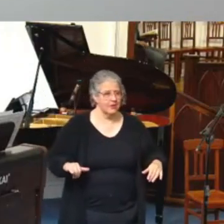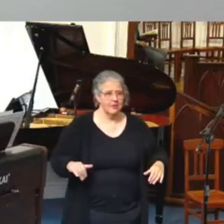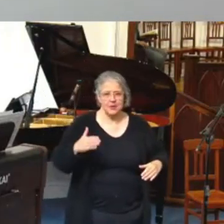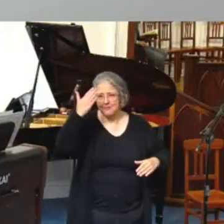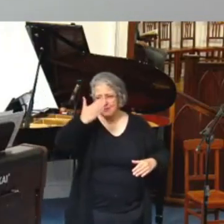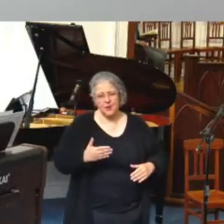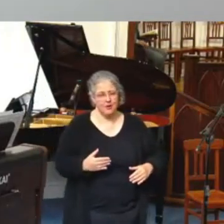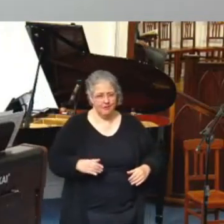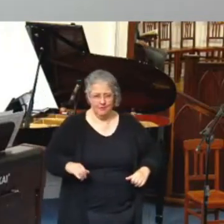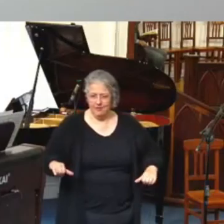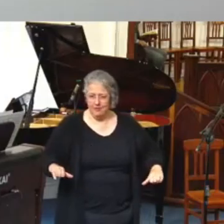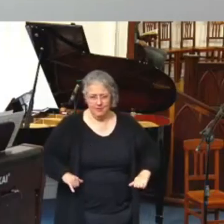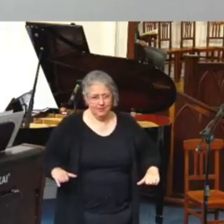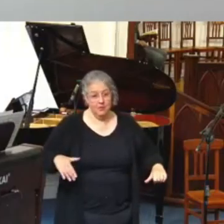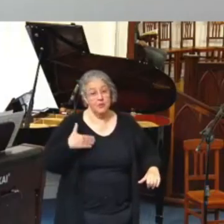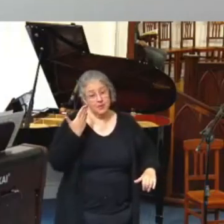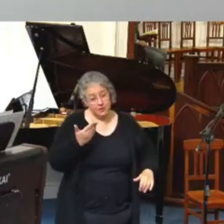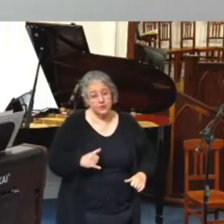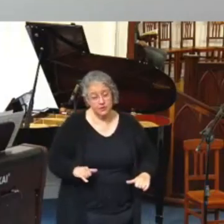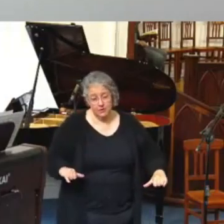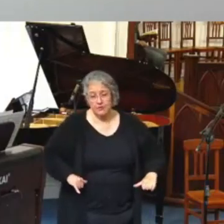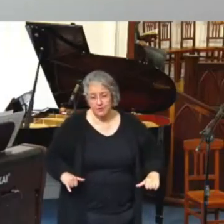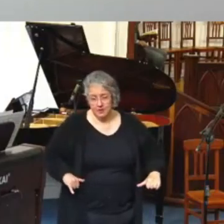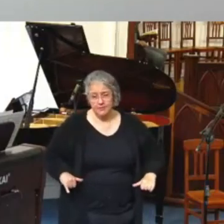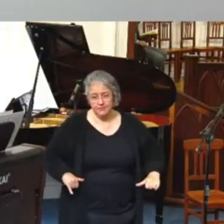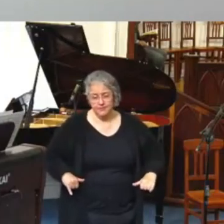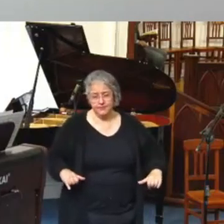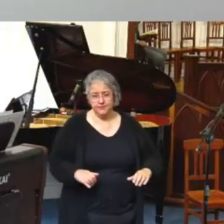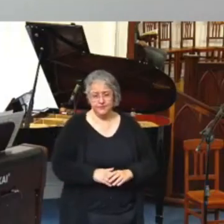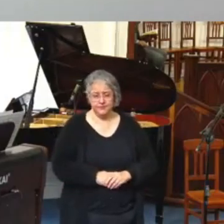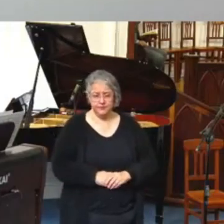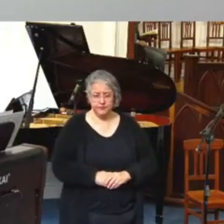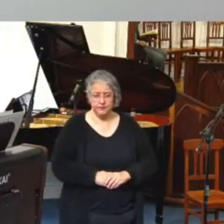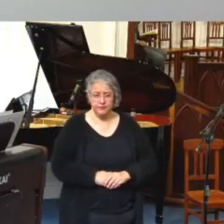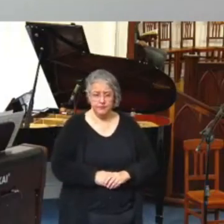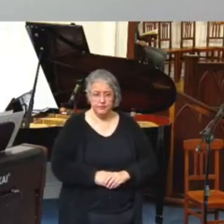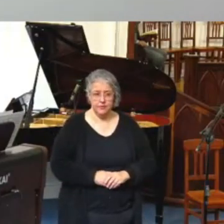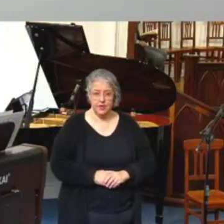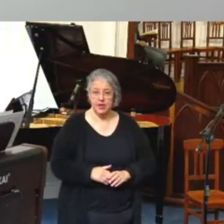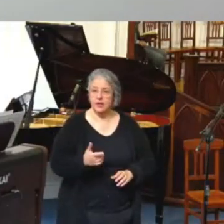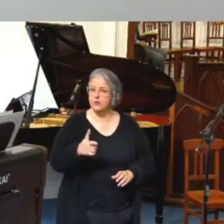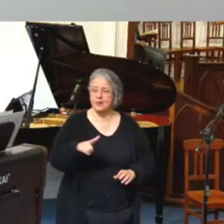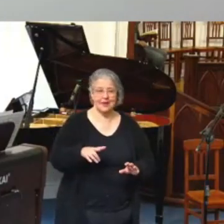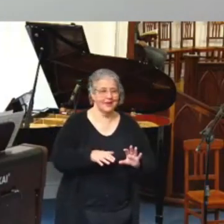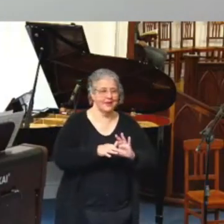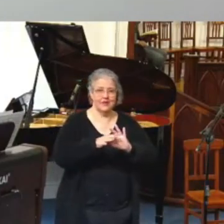a depender unicamente dEle. Não há livramento sem Deus,